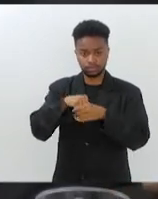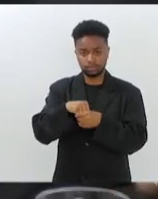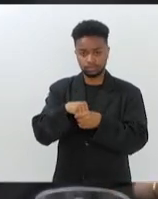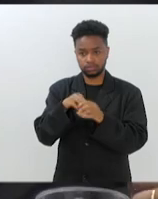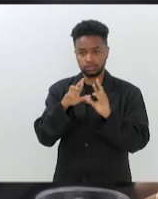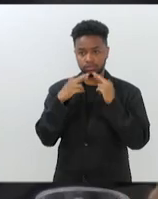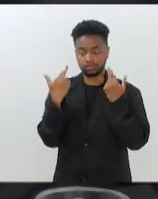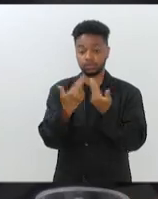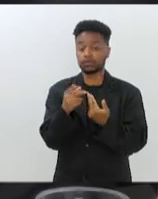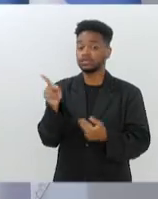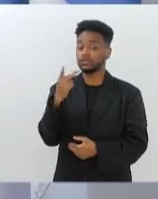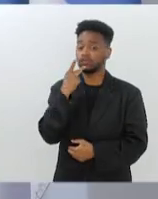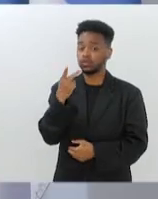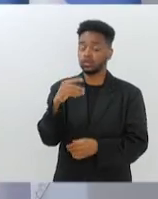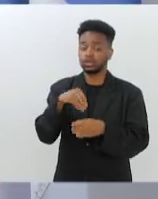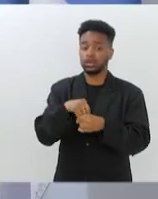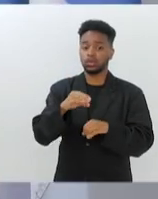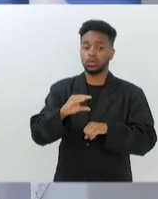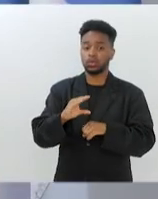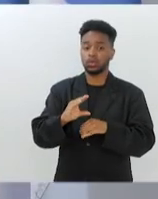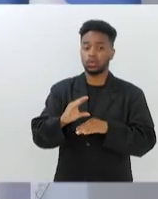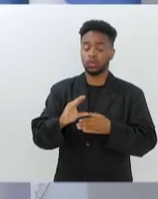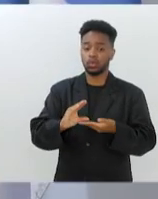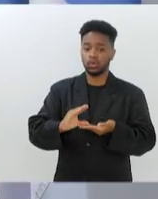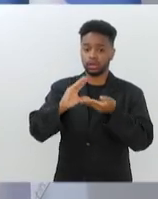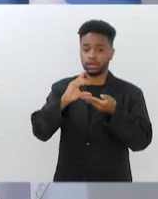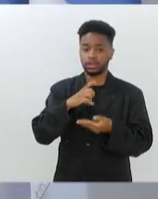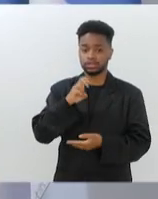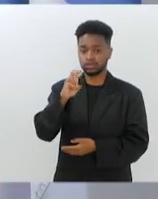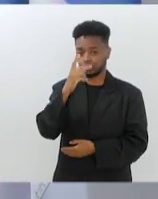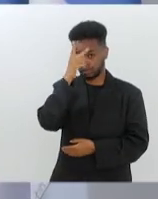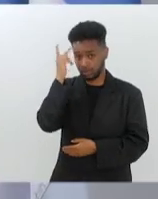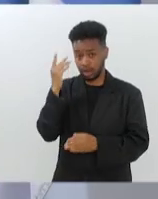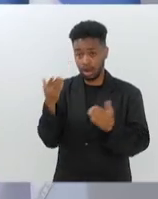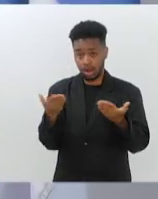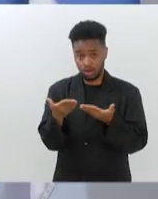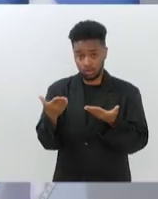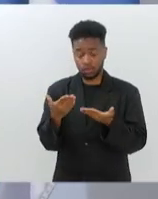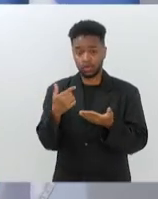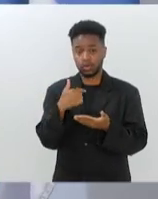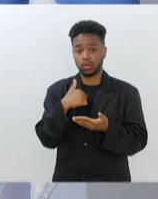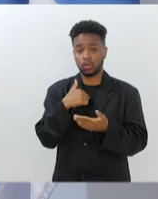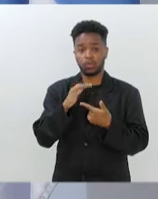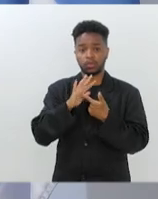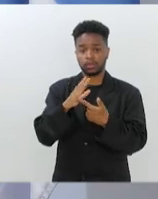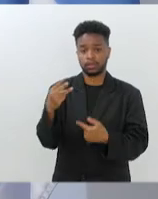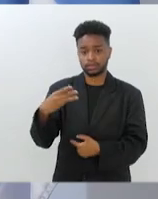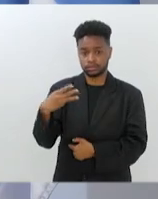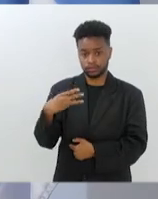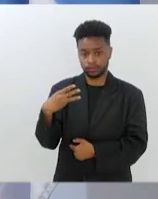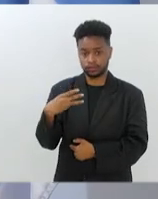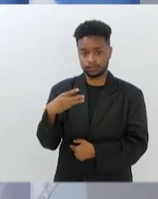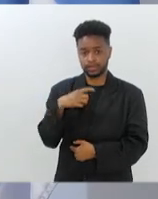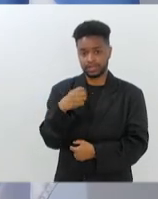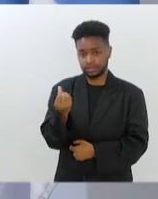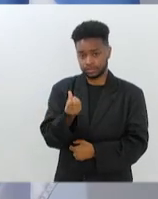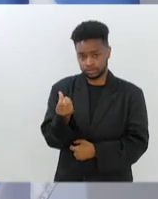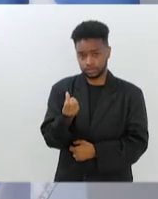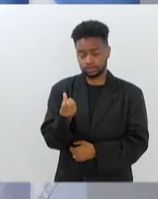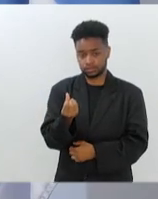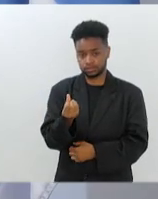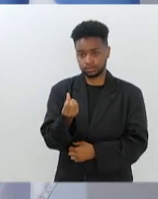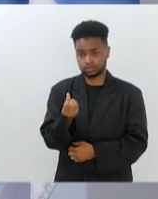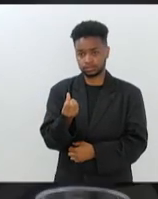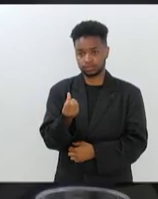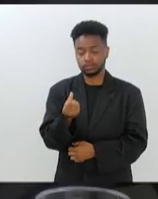dir sen falou que no colegiado eh existiam cinco nomes agora já eu trouxe aqui um terceiro um sexto nome se mas